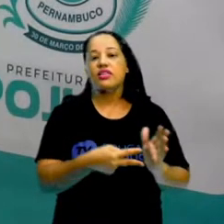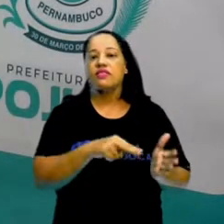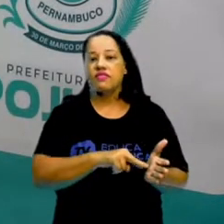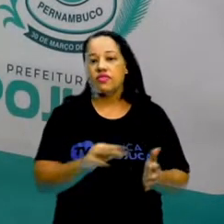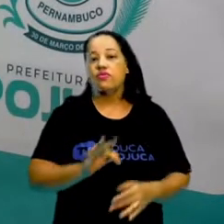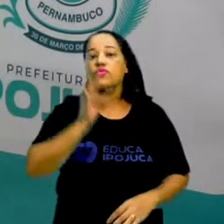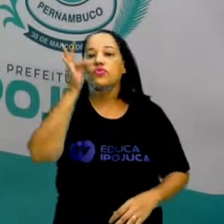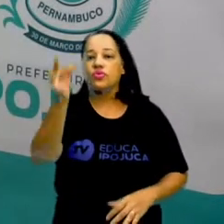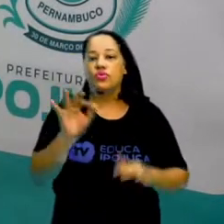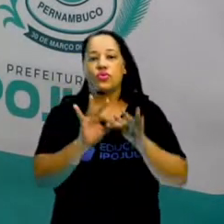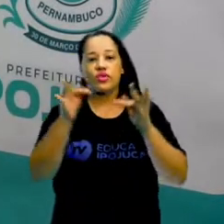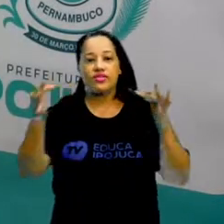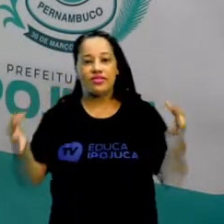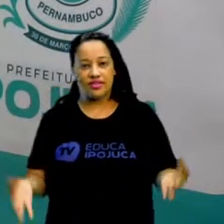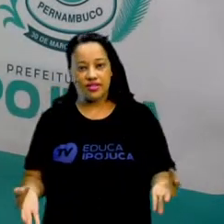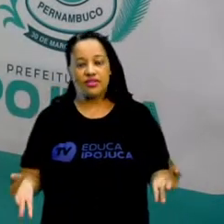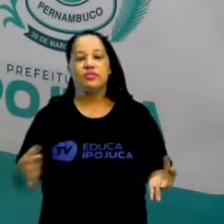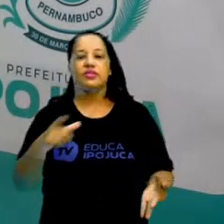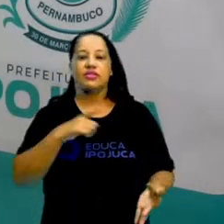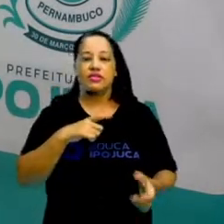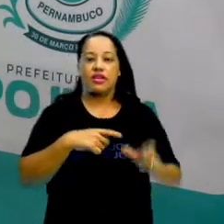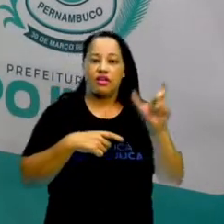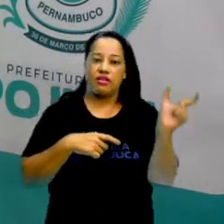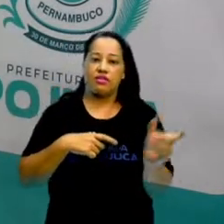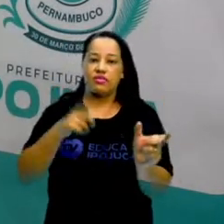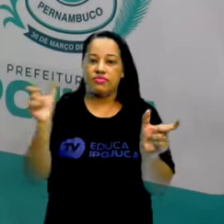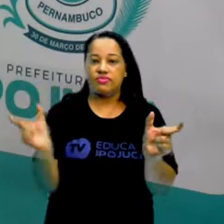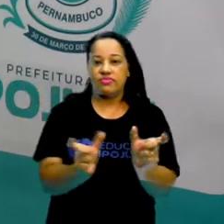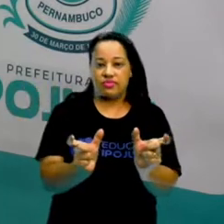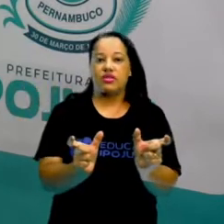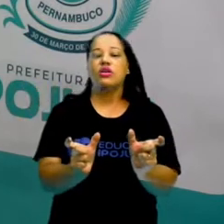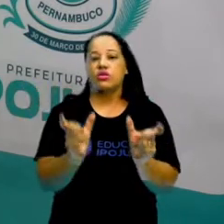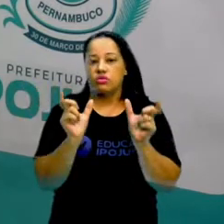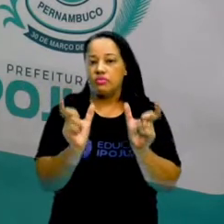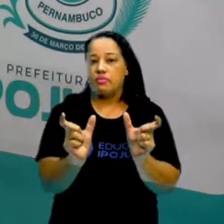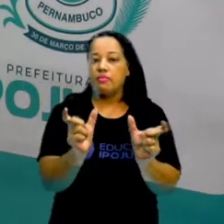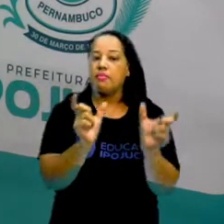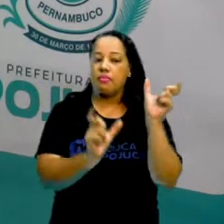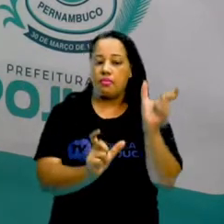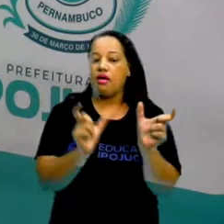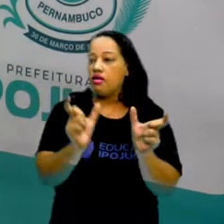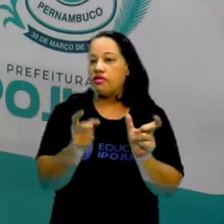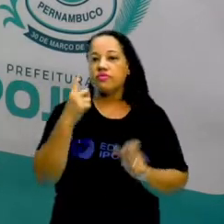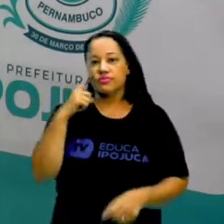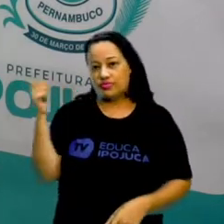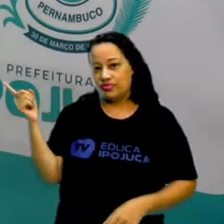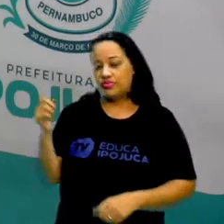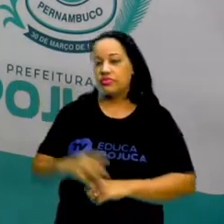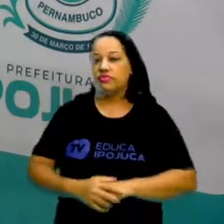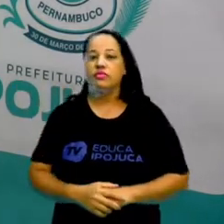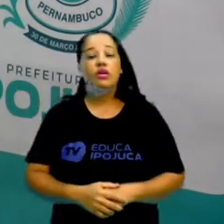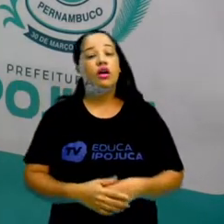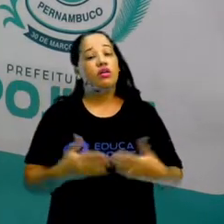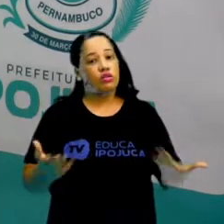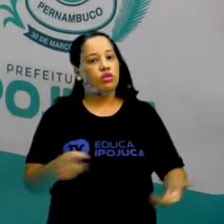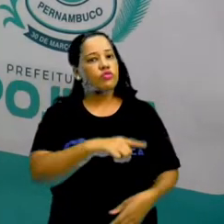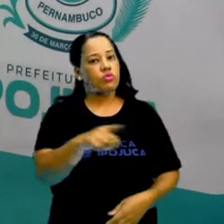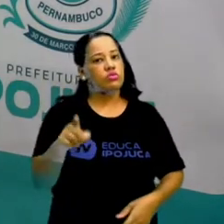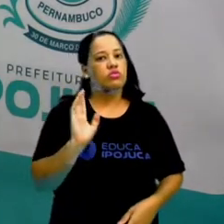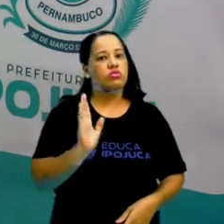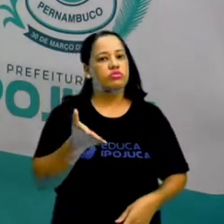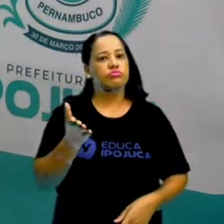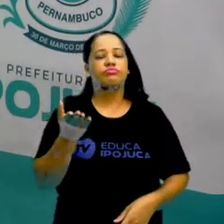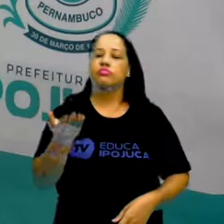futuro simples com o auxiliar will e a expressão going to. Vocês já tiveram